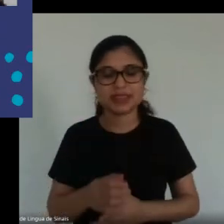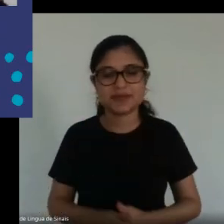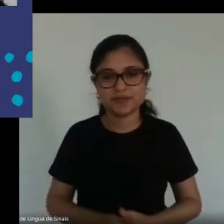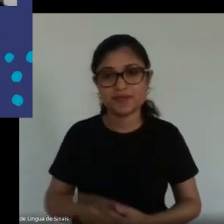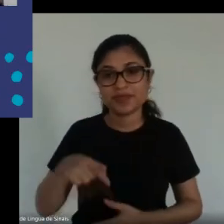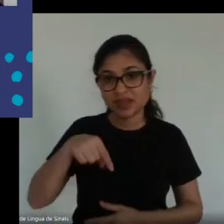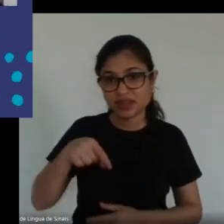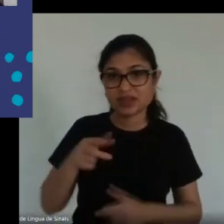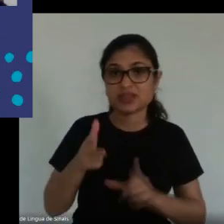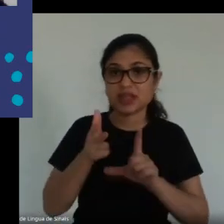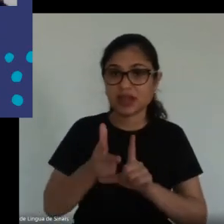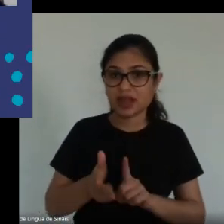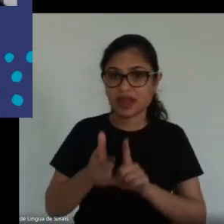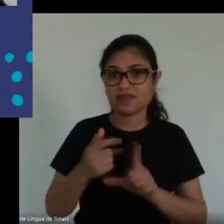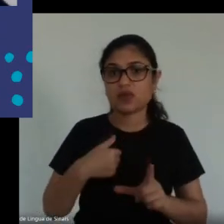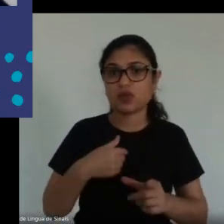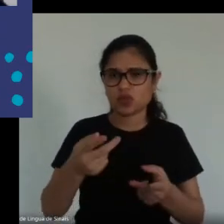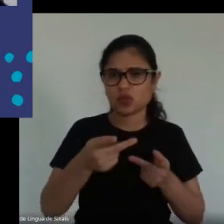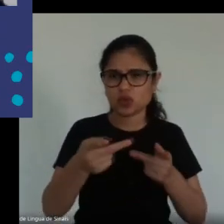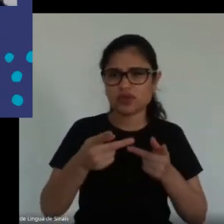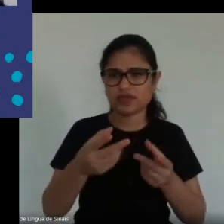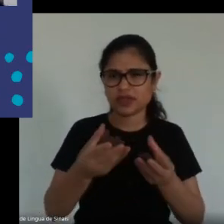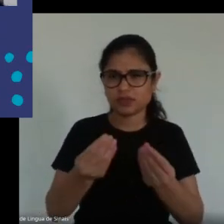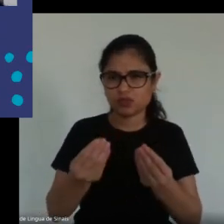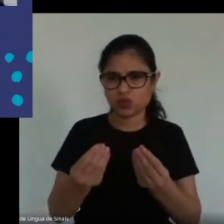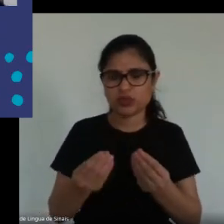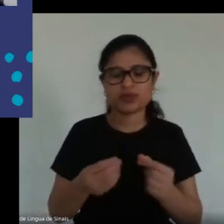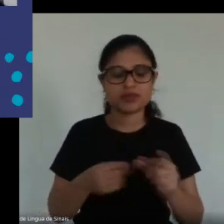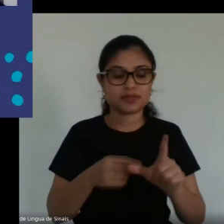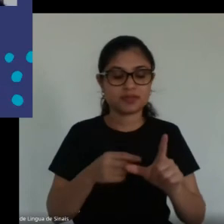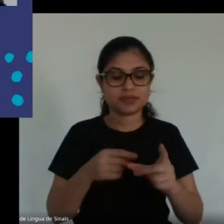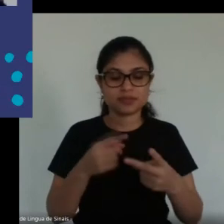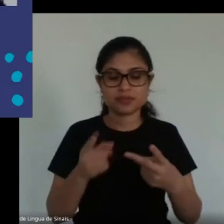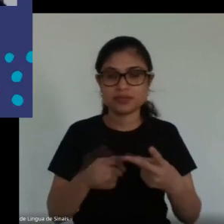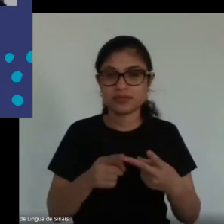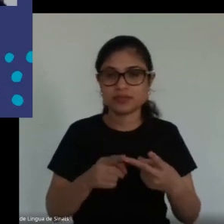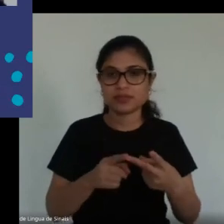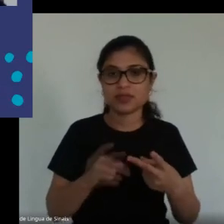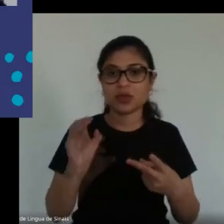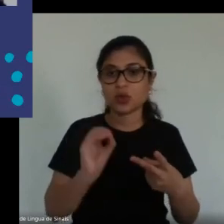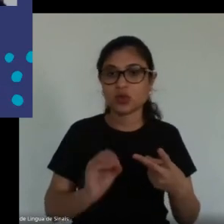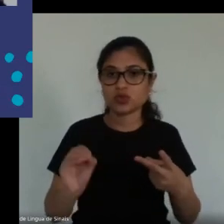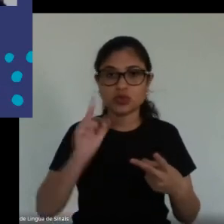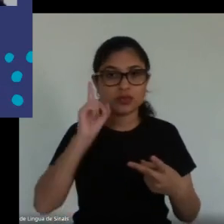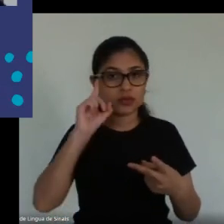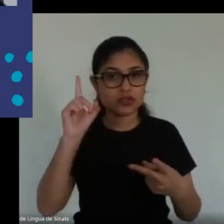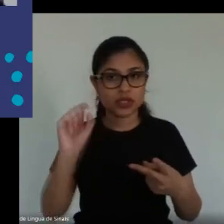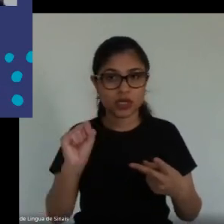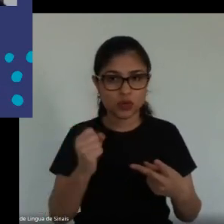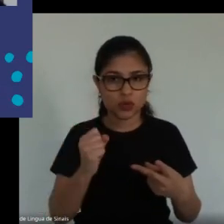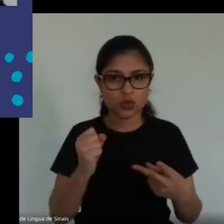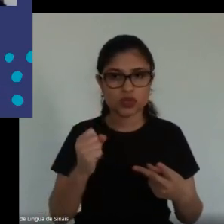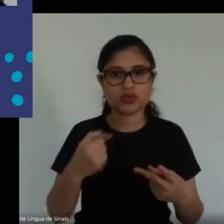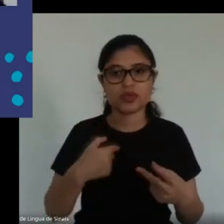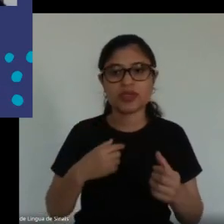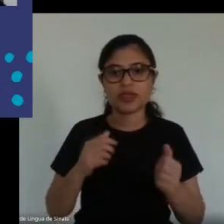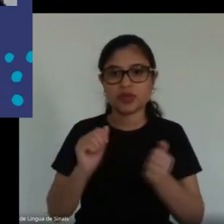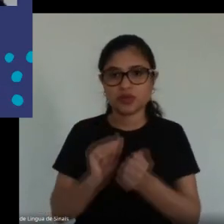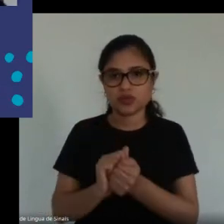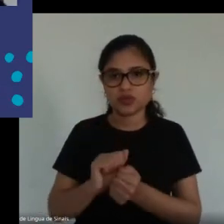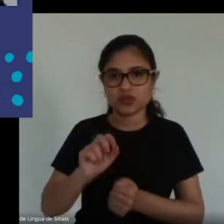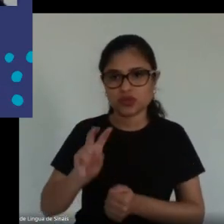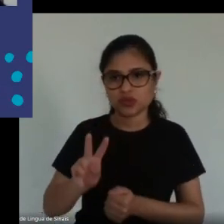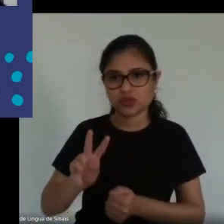gente. Em outubro, dia 8, eu vou estar com o